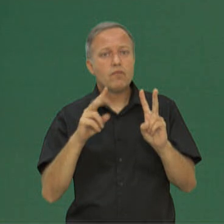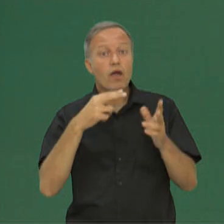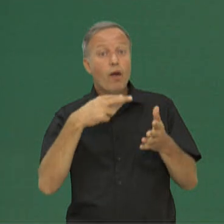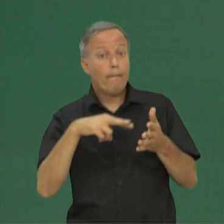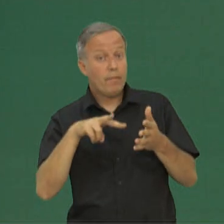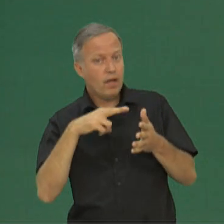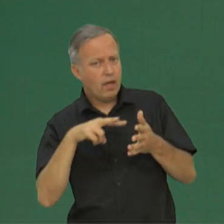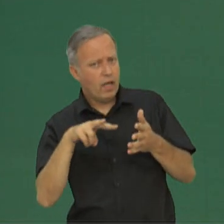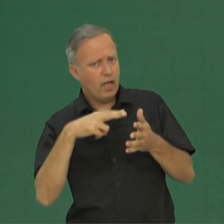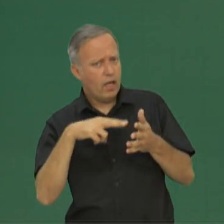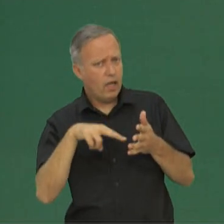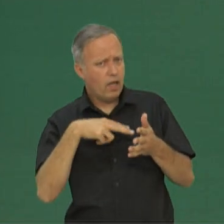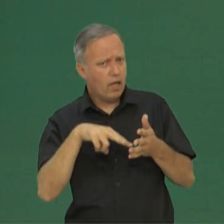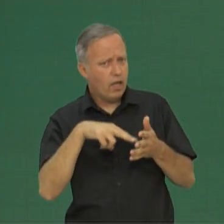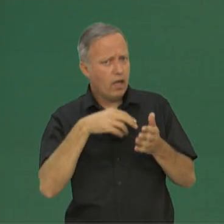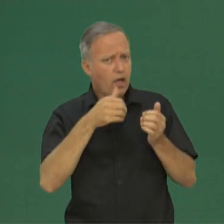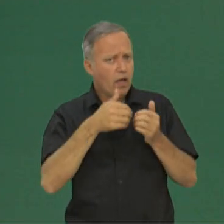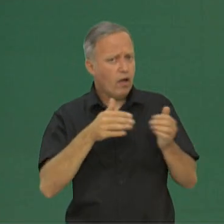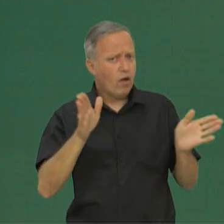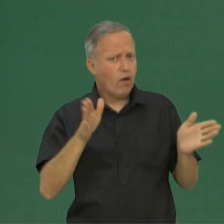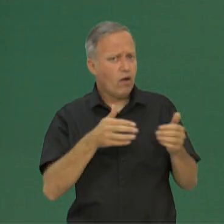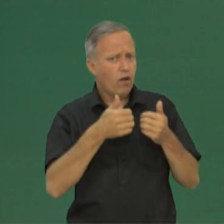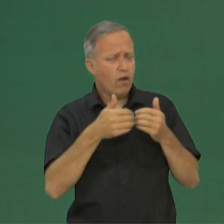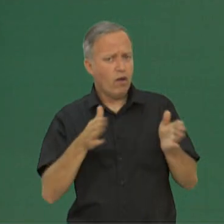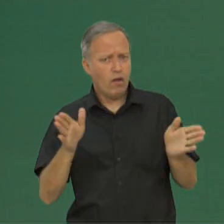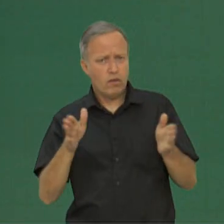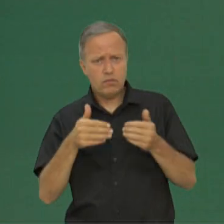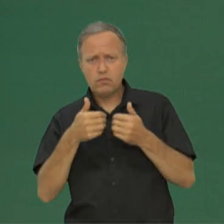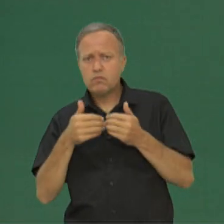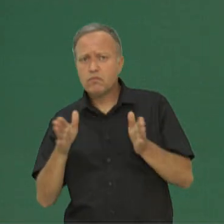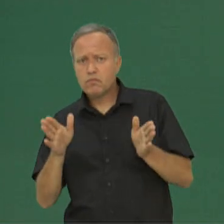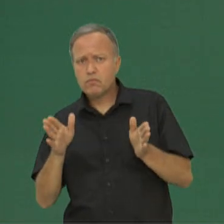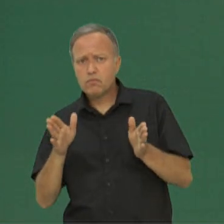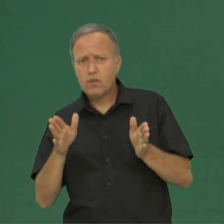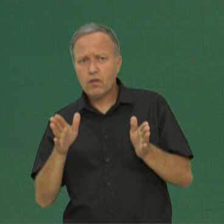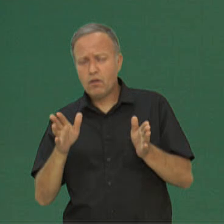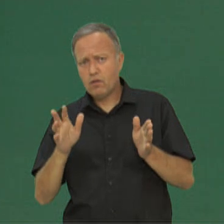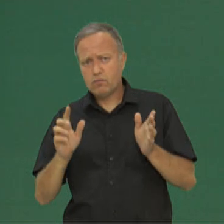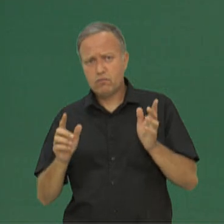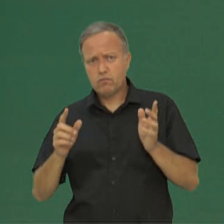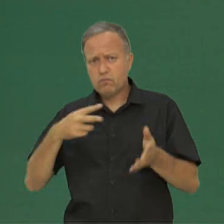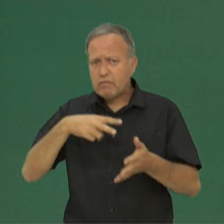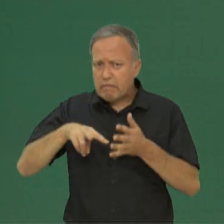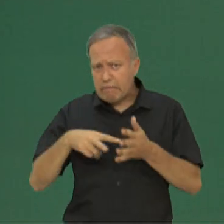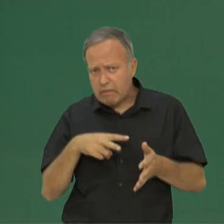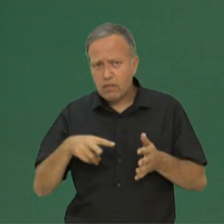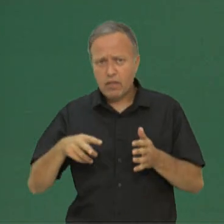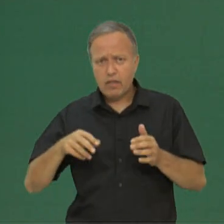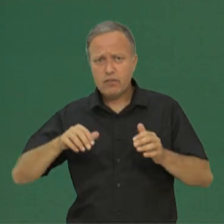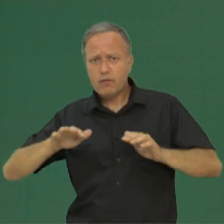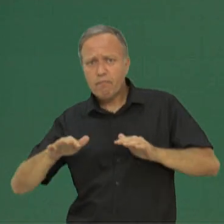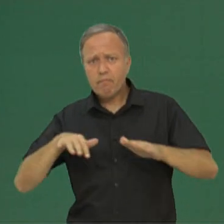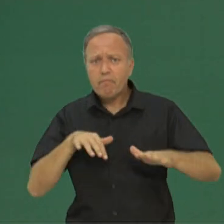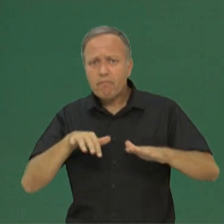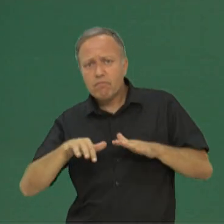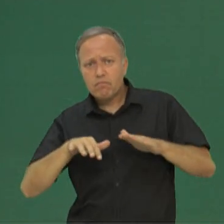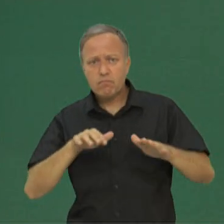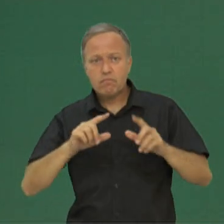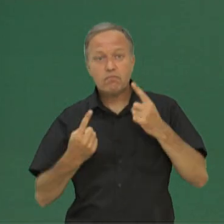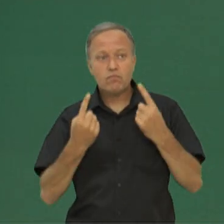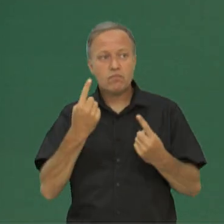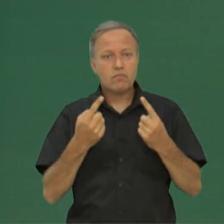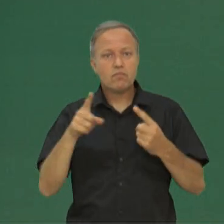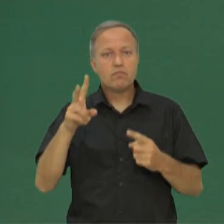balé clássico? Foi de hip hop? Qualquer tipo de dança que você tenha